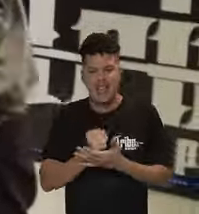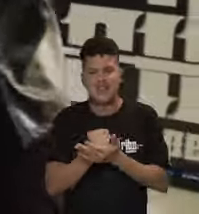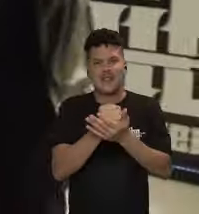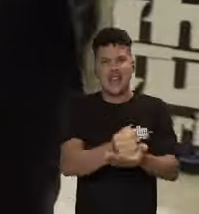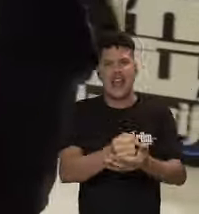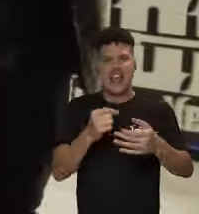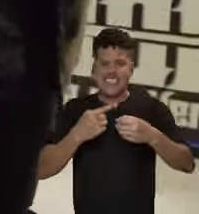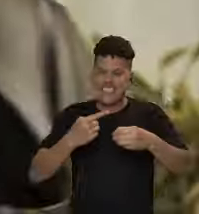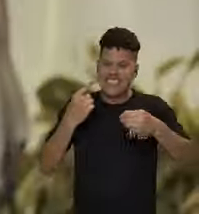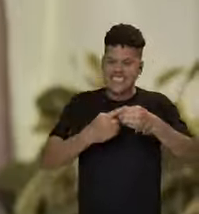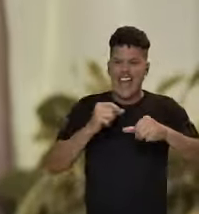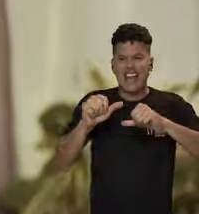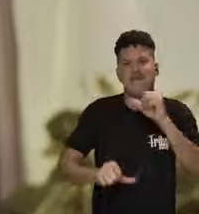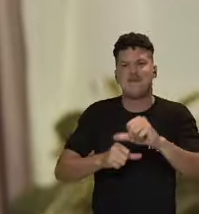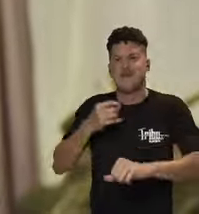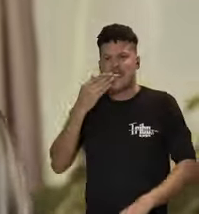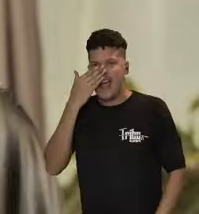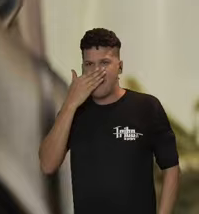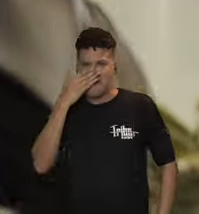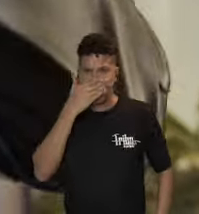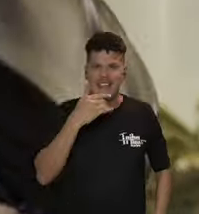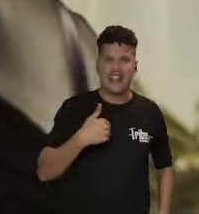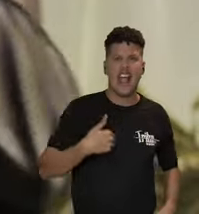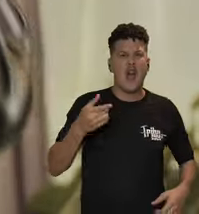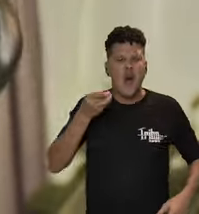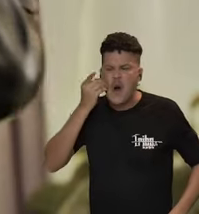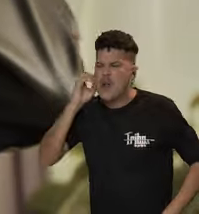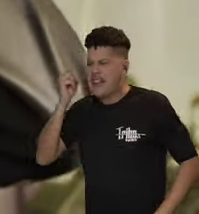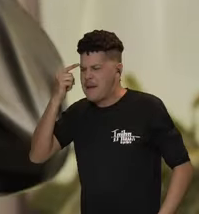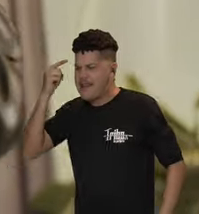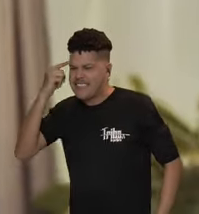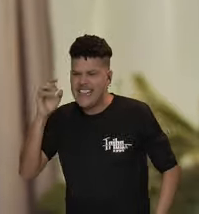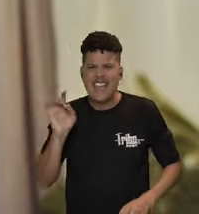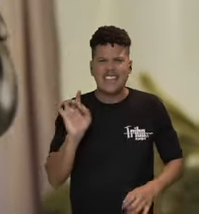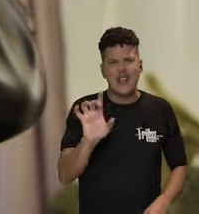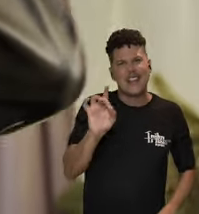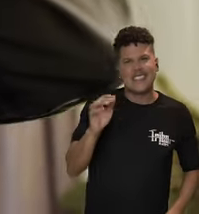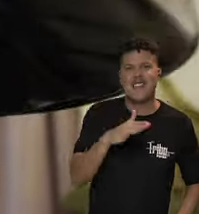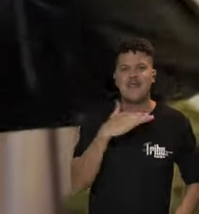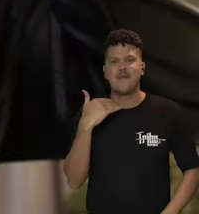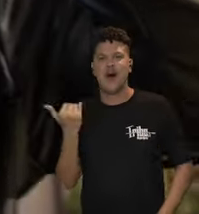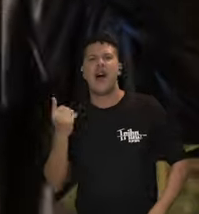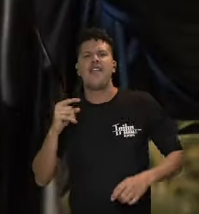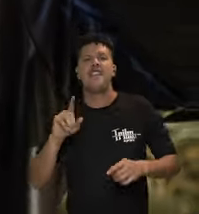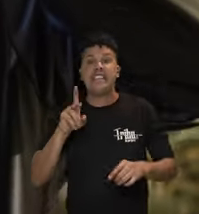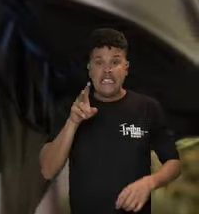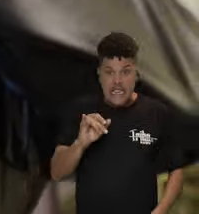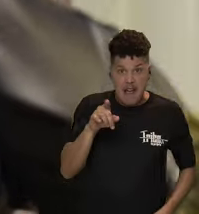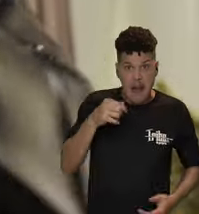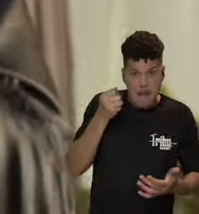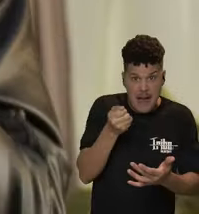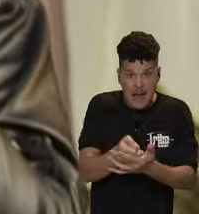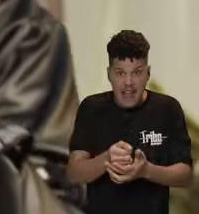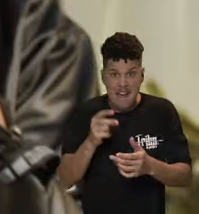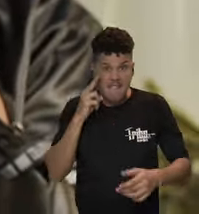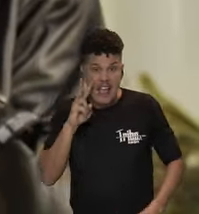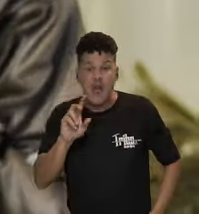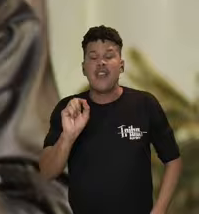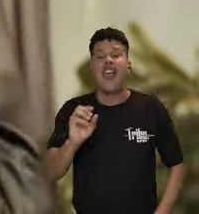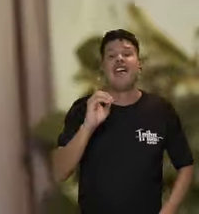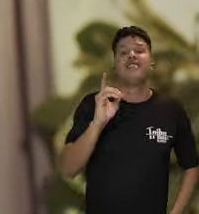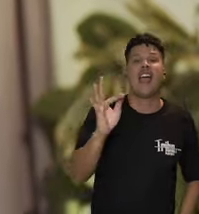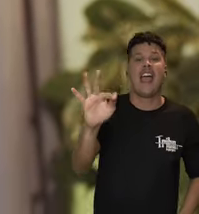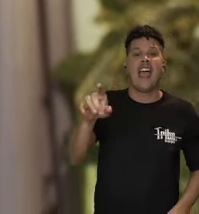virar um puteiro. Ontem pensei, pensa sozinho, cê morre. E se pagar, vai ver por que que o DF não dorme. Coloca